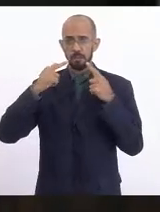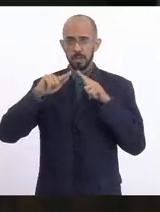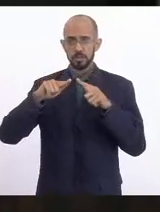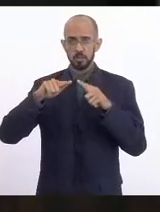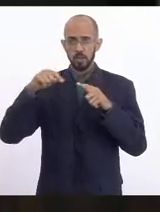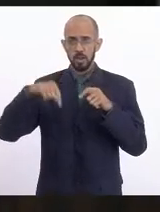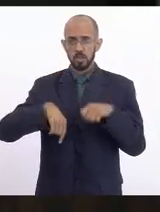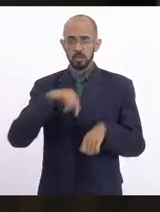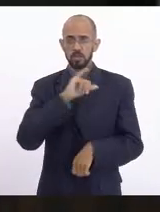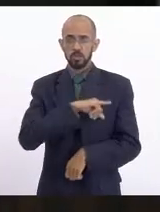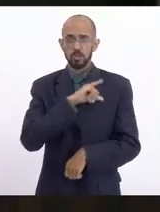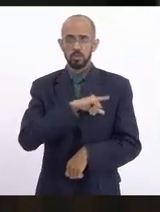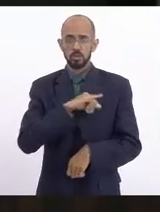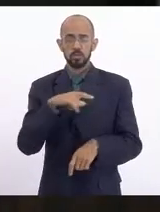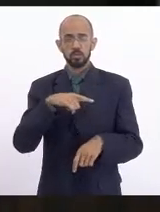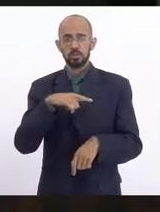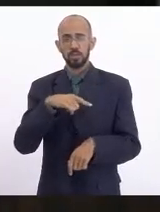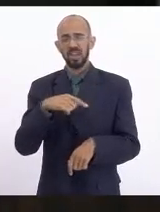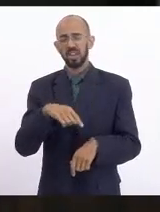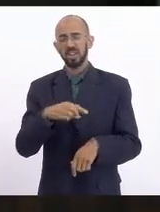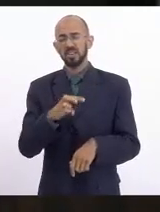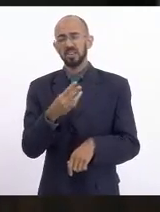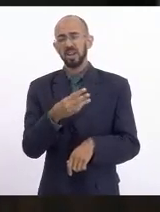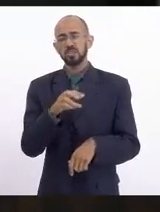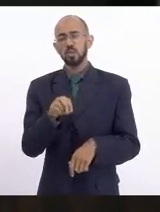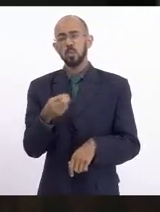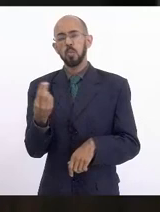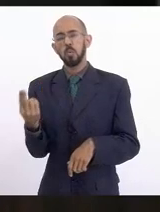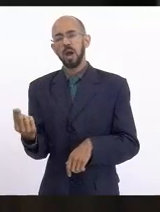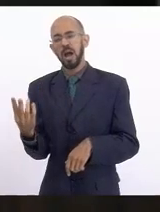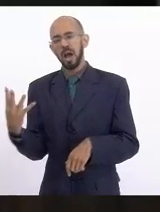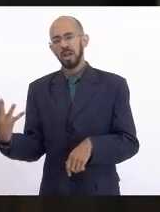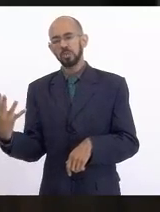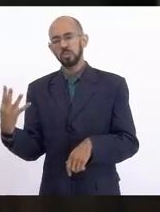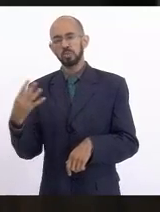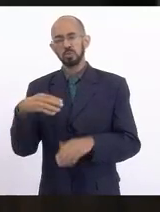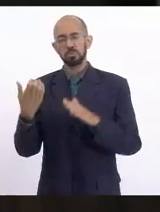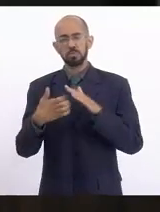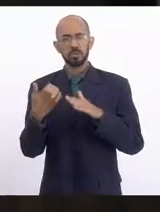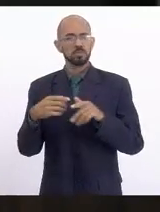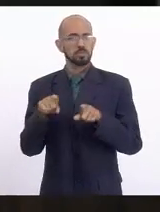tem três ou quatro também que não consegue ter o benefício no blog